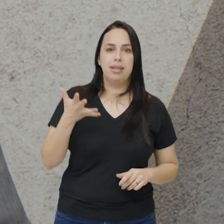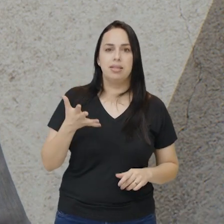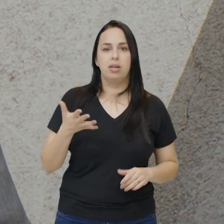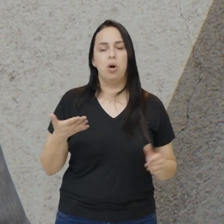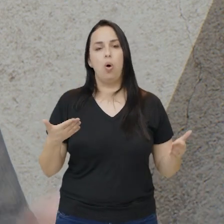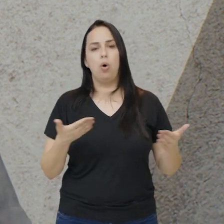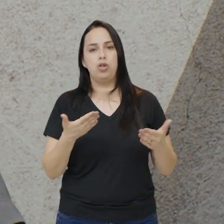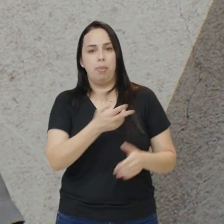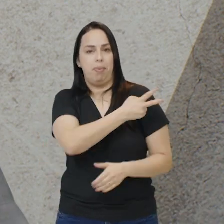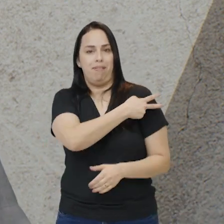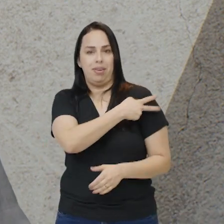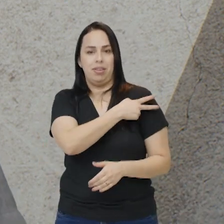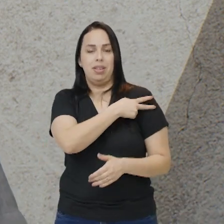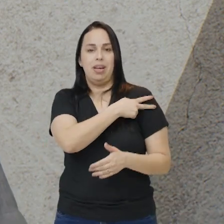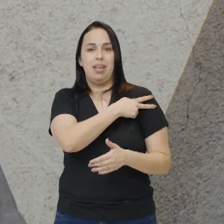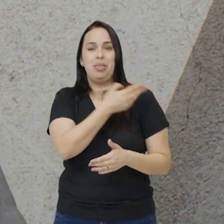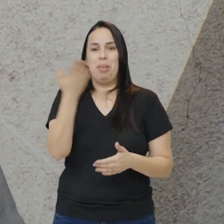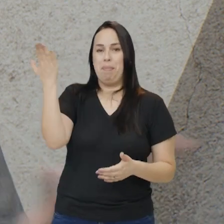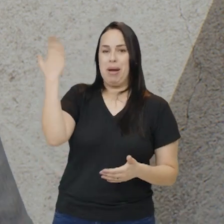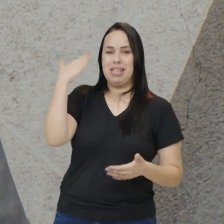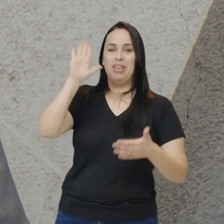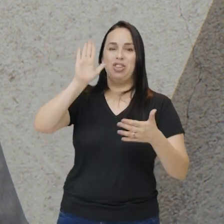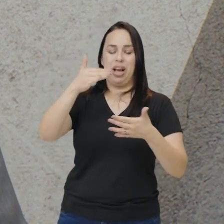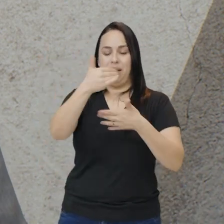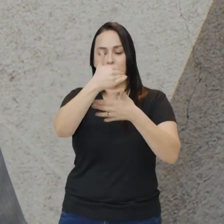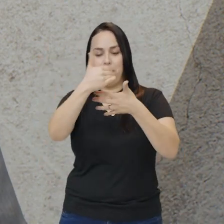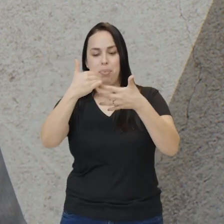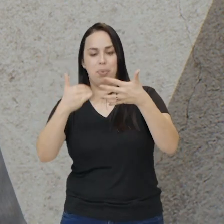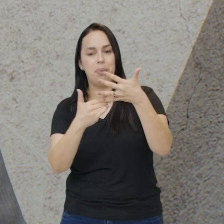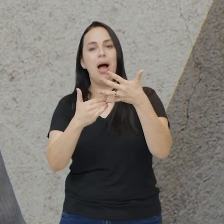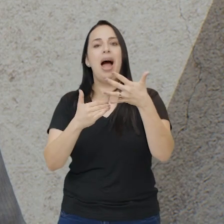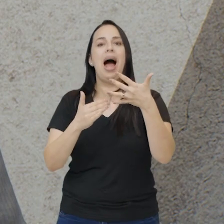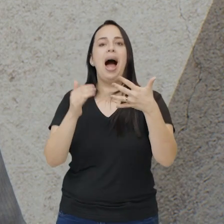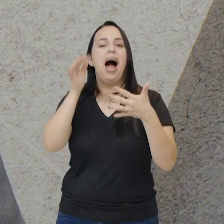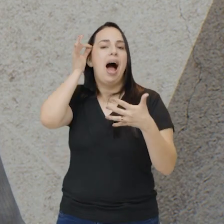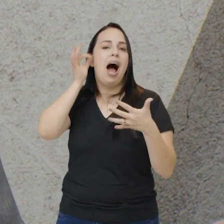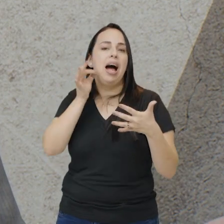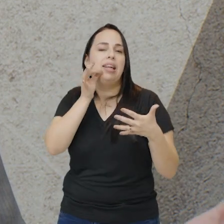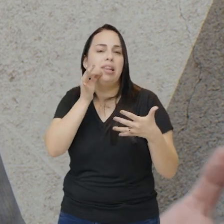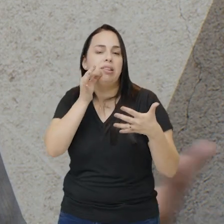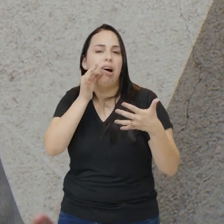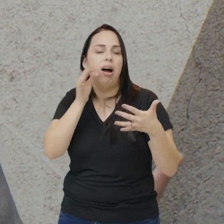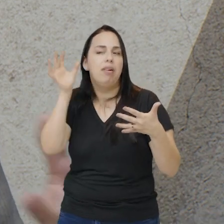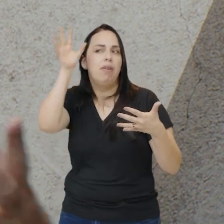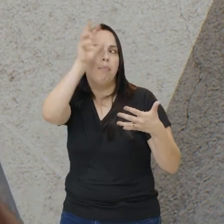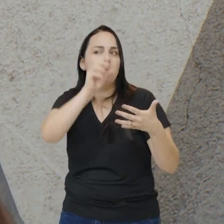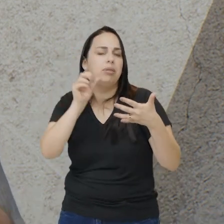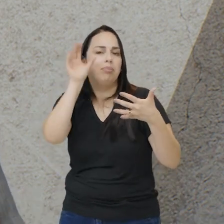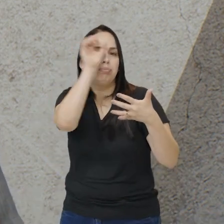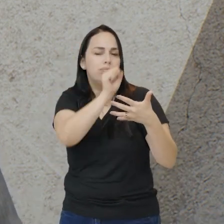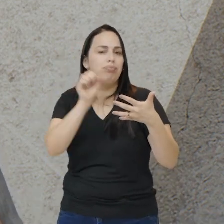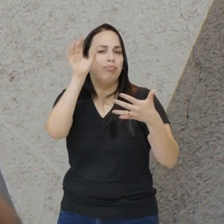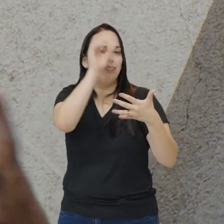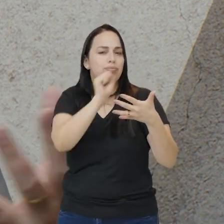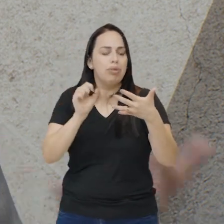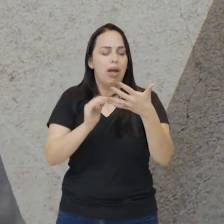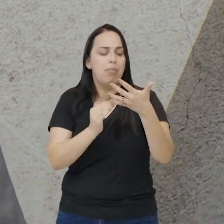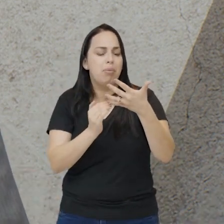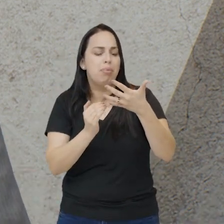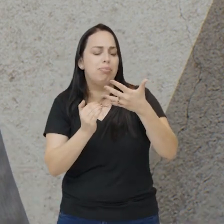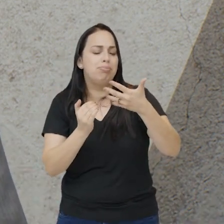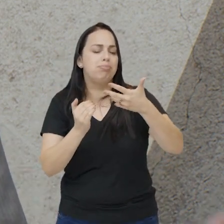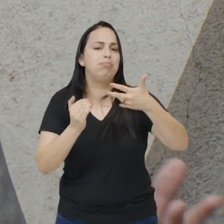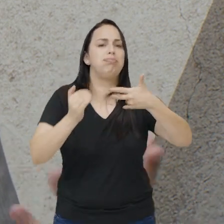por exemplo, hoje os supervisores de atendimento já foram atendentes um dia. Então, é aquilo que ele foi aprendendo com o próprio exemplo de